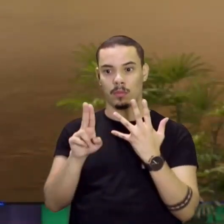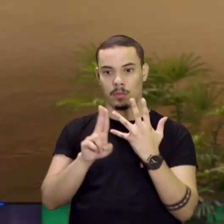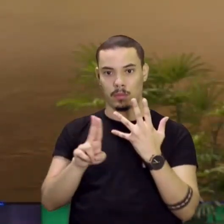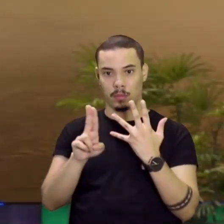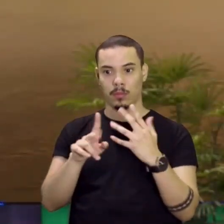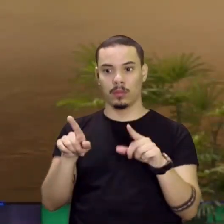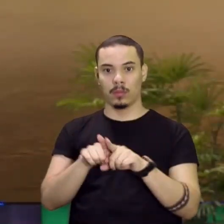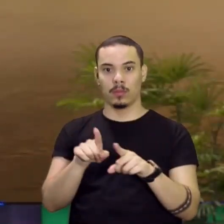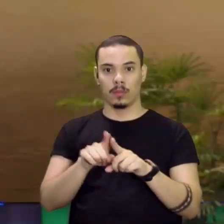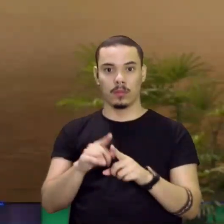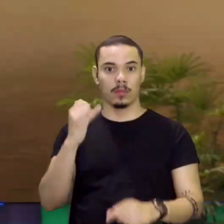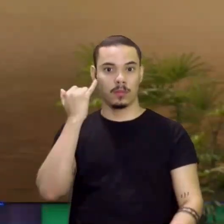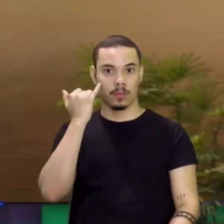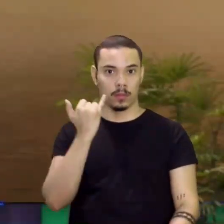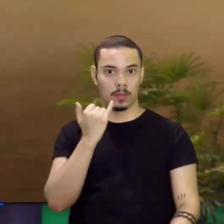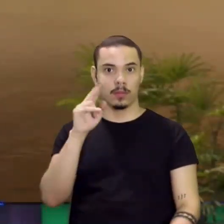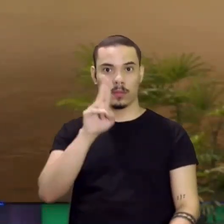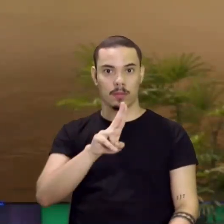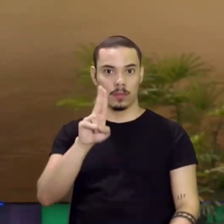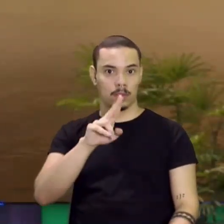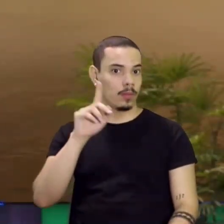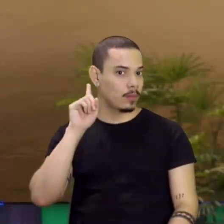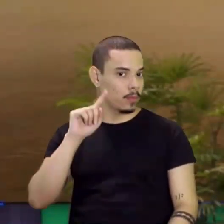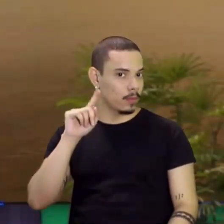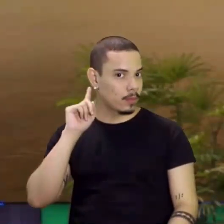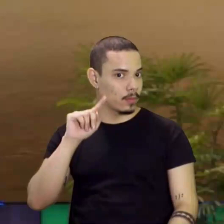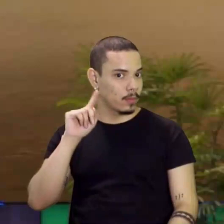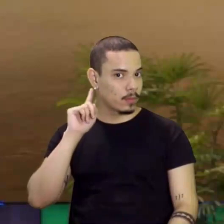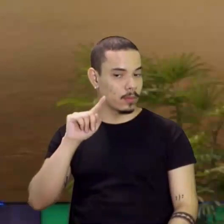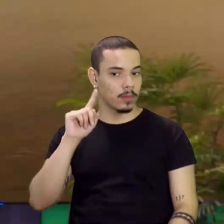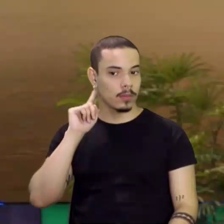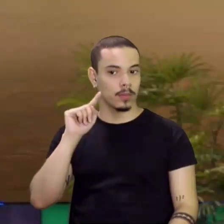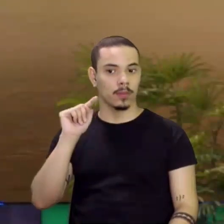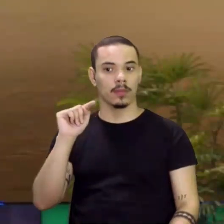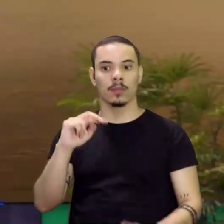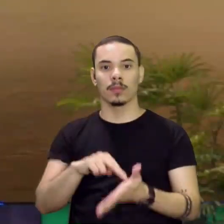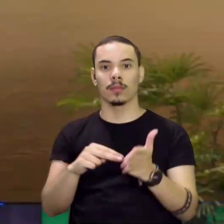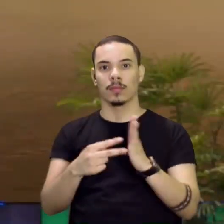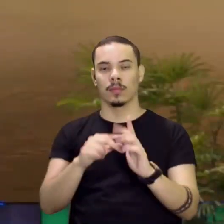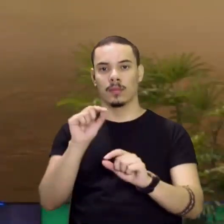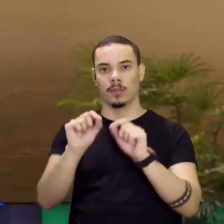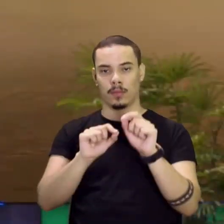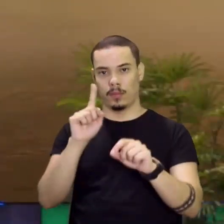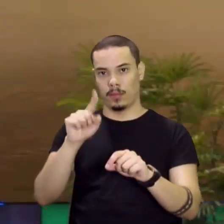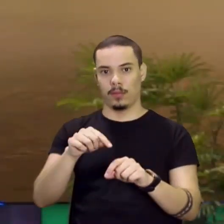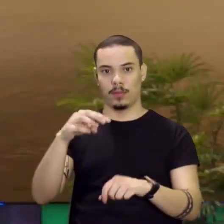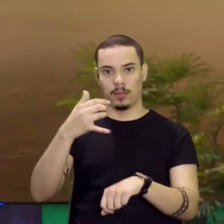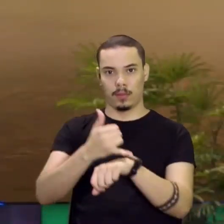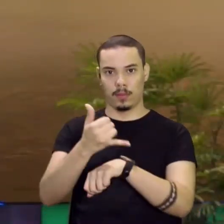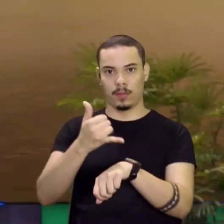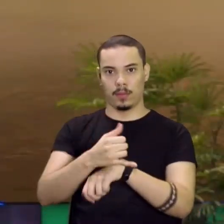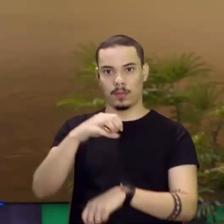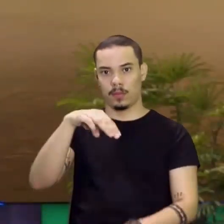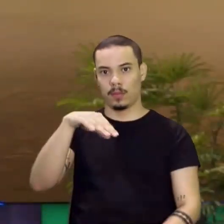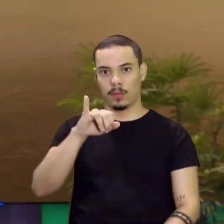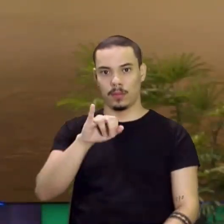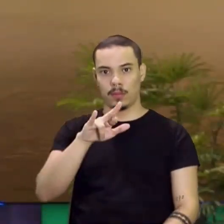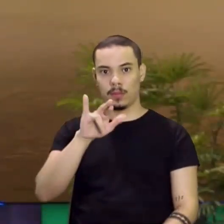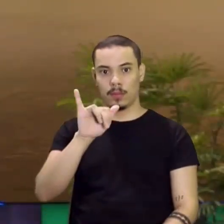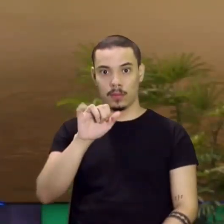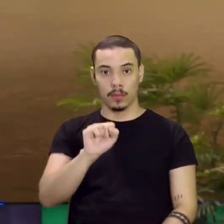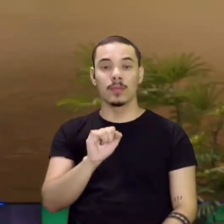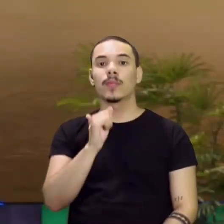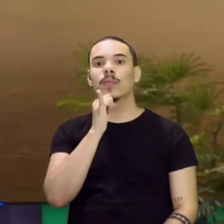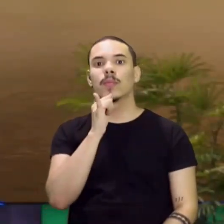usando ali um brinco, tá? E, portanto, isso estão relacionados aos minerais. Falando em minerais, você tem aula de química. Você está pensando